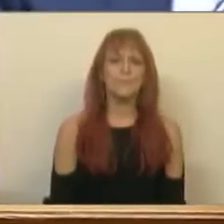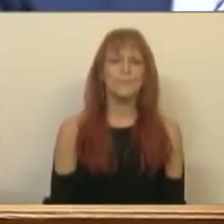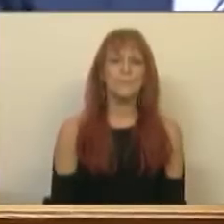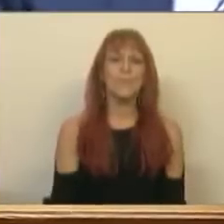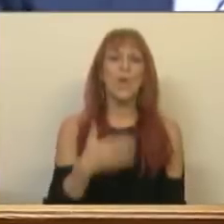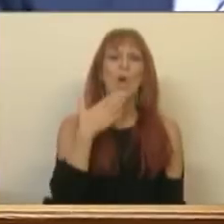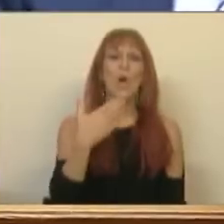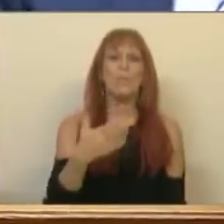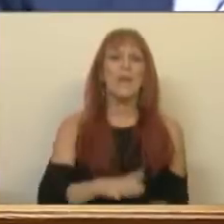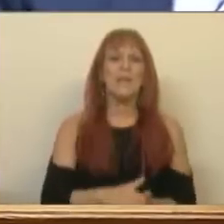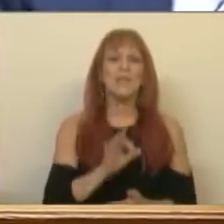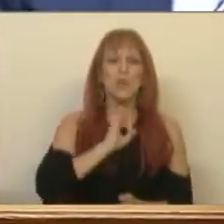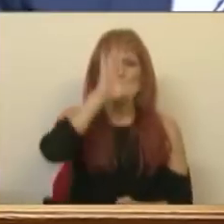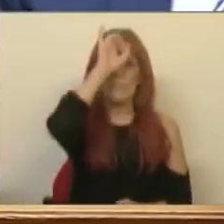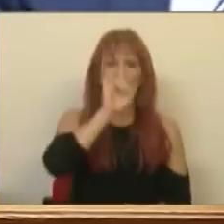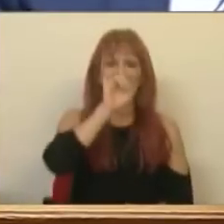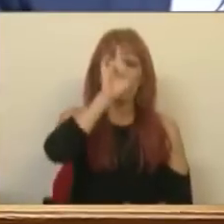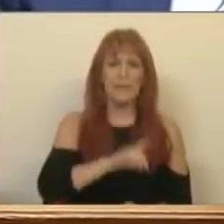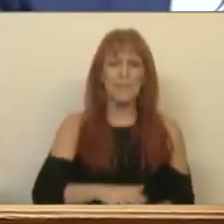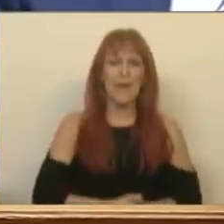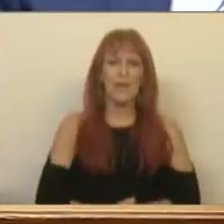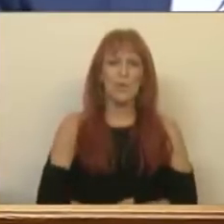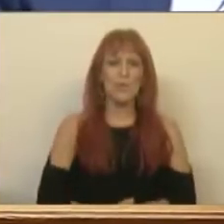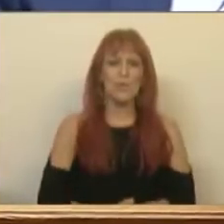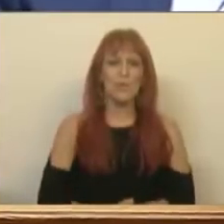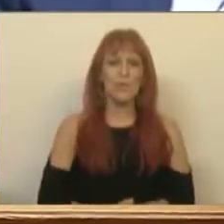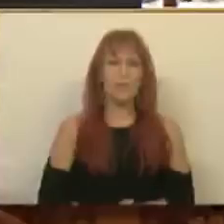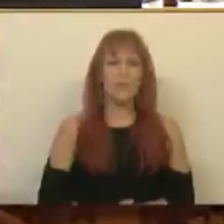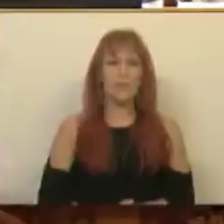muito obrigada senhor por mais Ministro